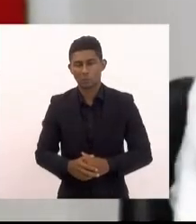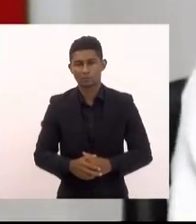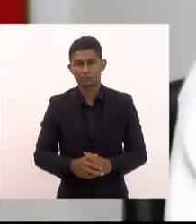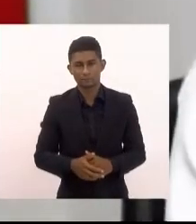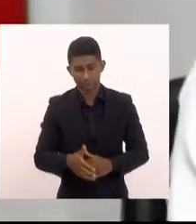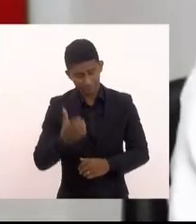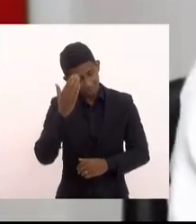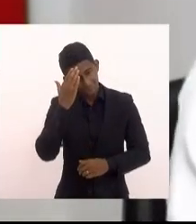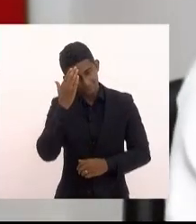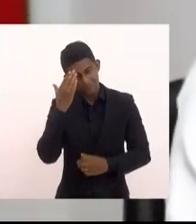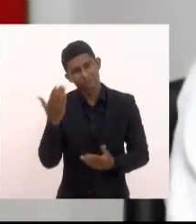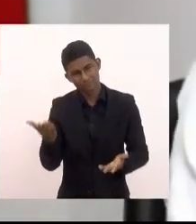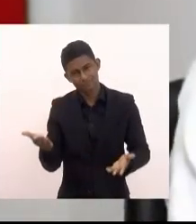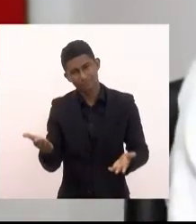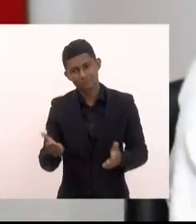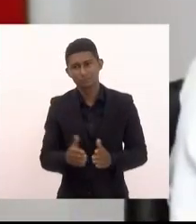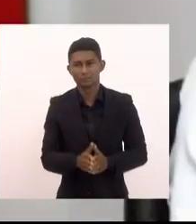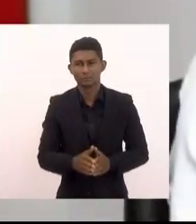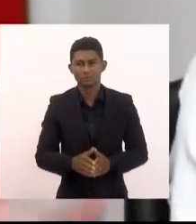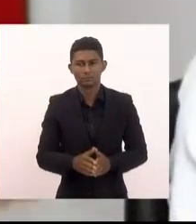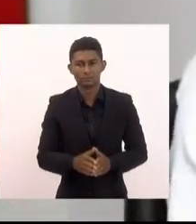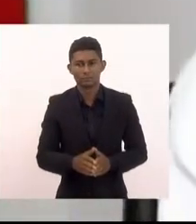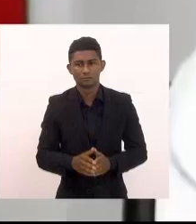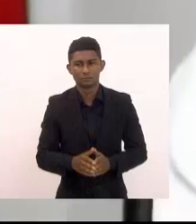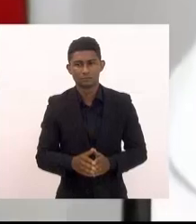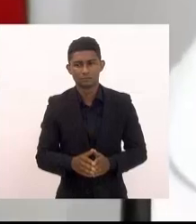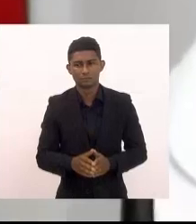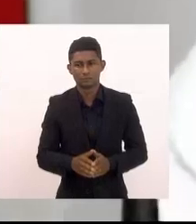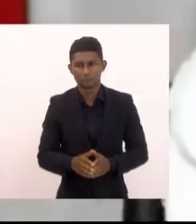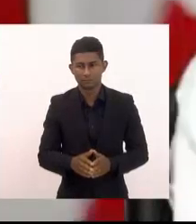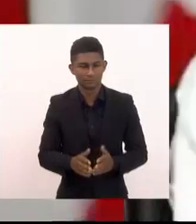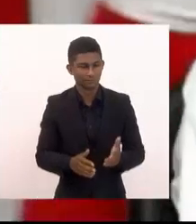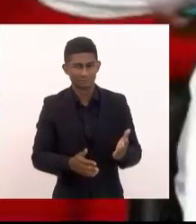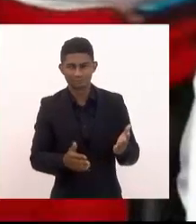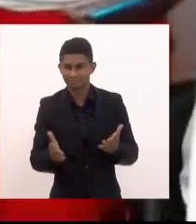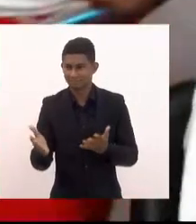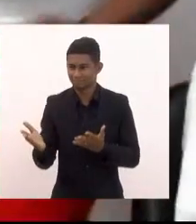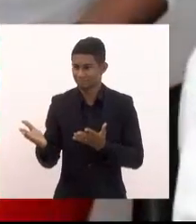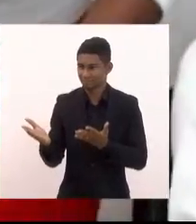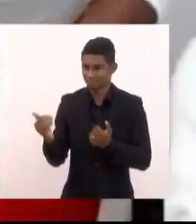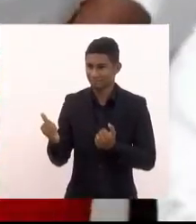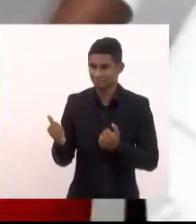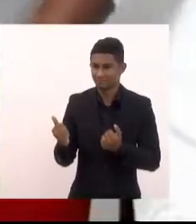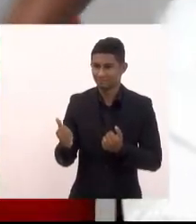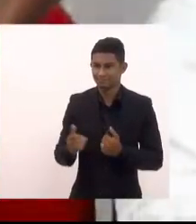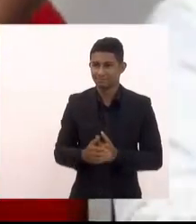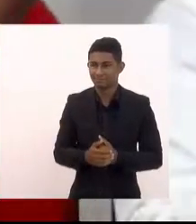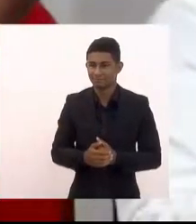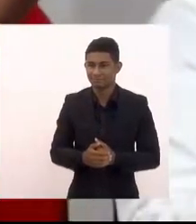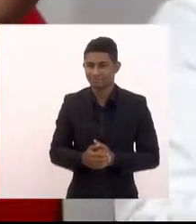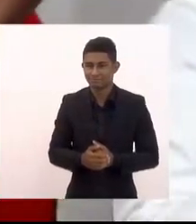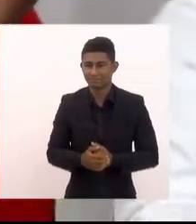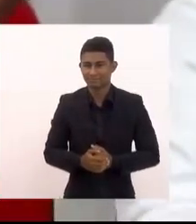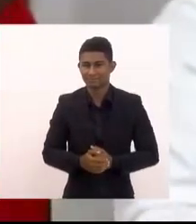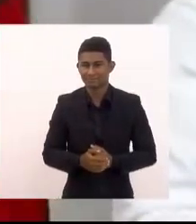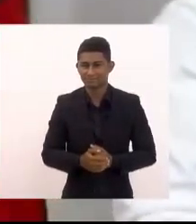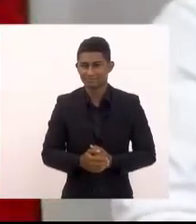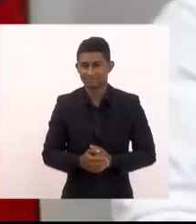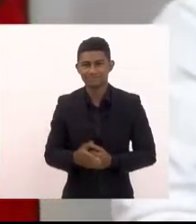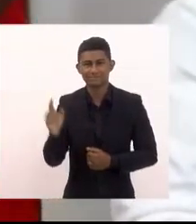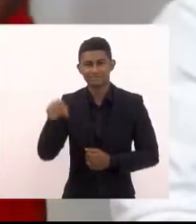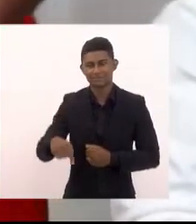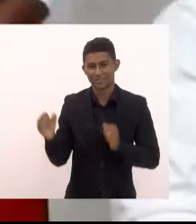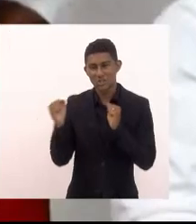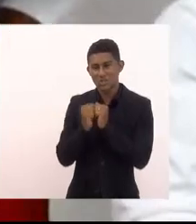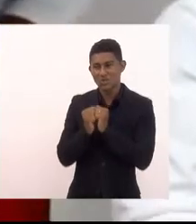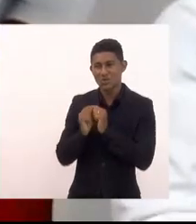Com a devida... Vem aqui. Correção do deputado Luiz. Quem está aqui comigo,